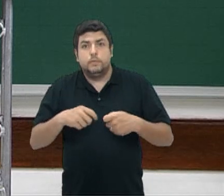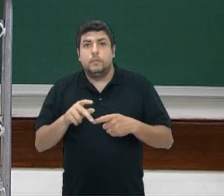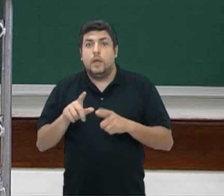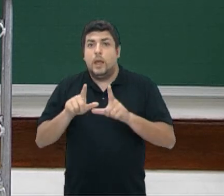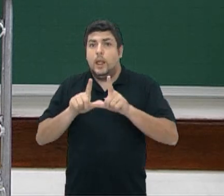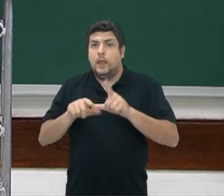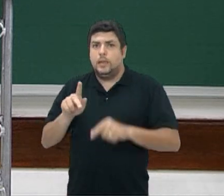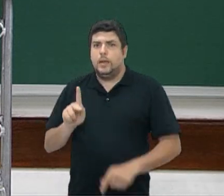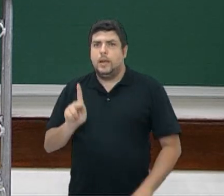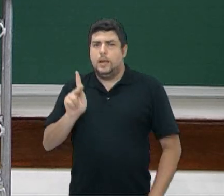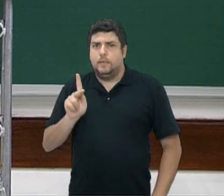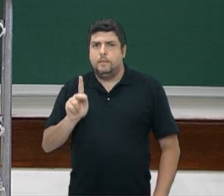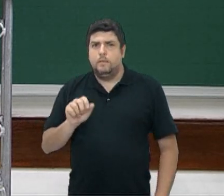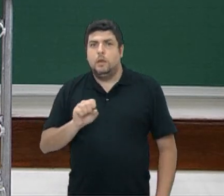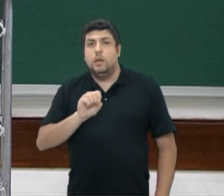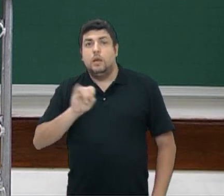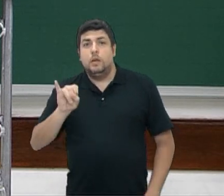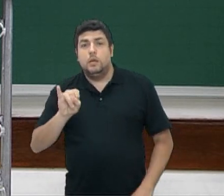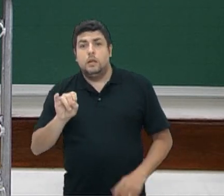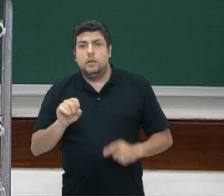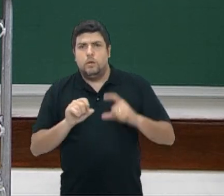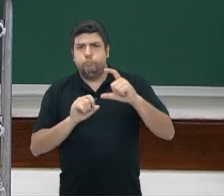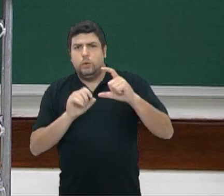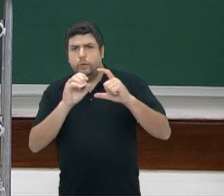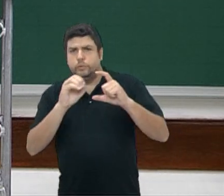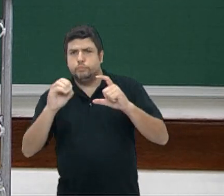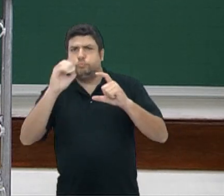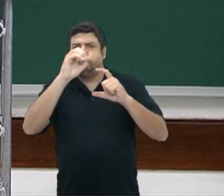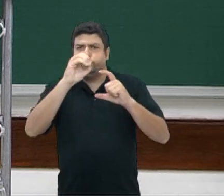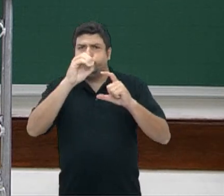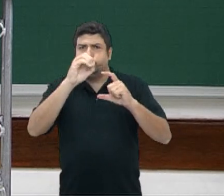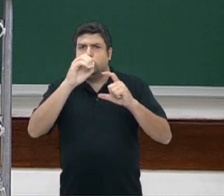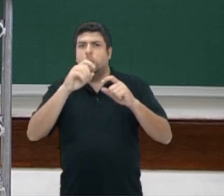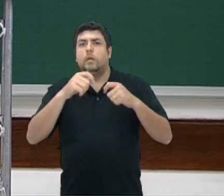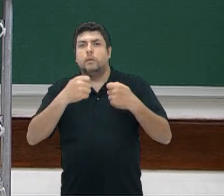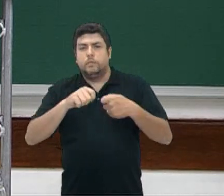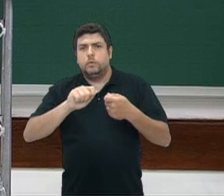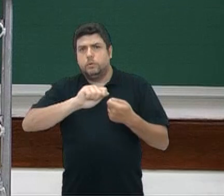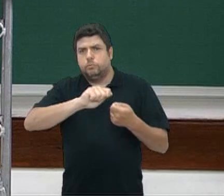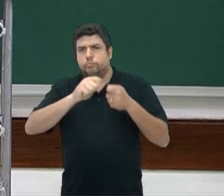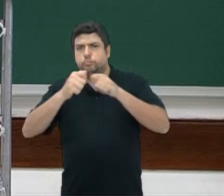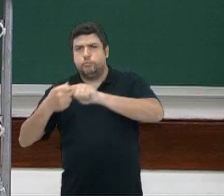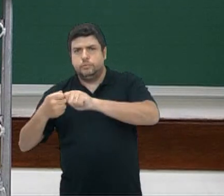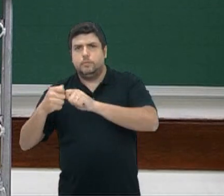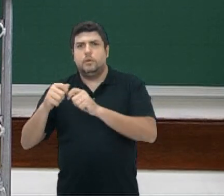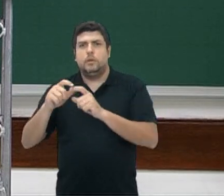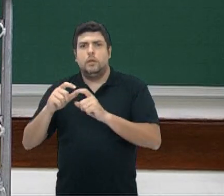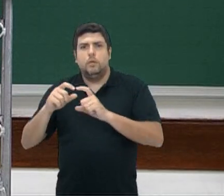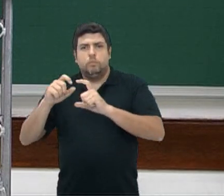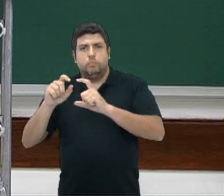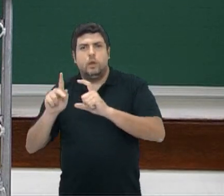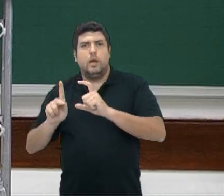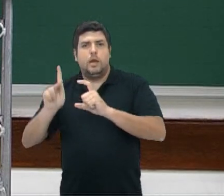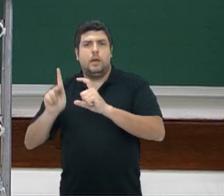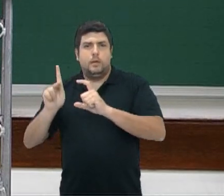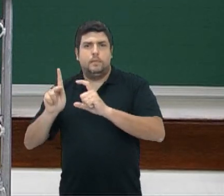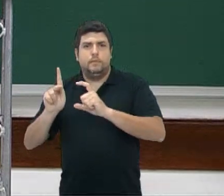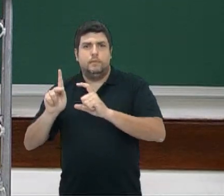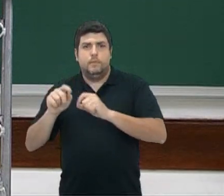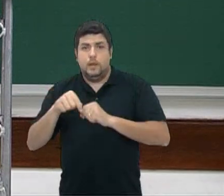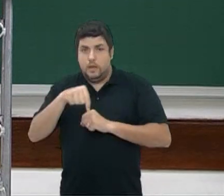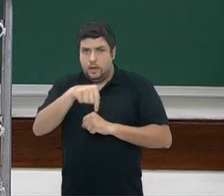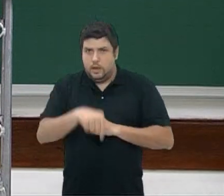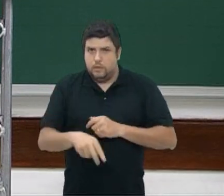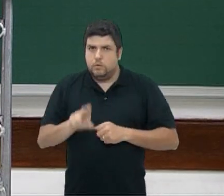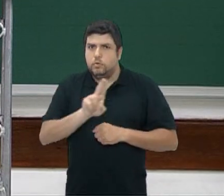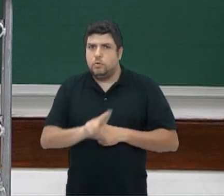Se tiver em graus Celsius, é importante fazer essa retomada e essa conversão. Aqui é padrão internacional para